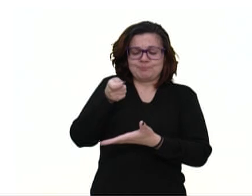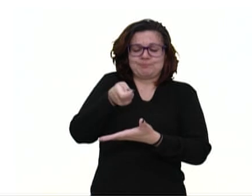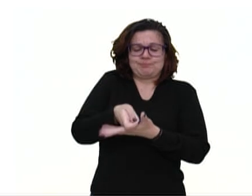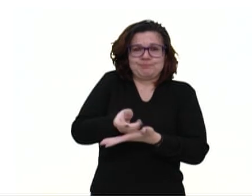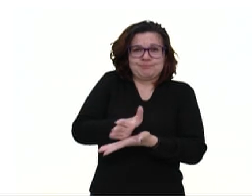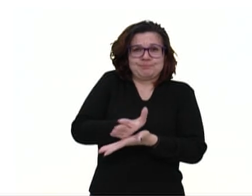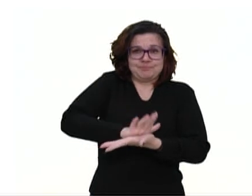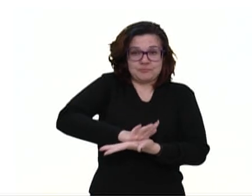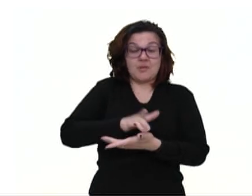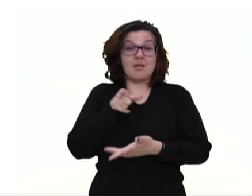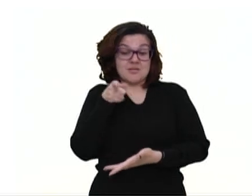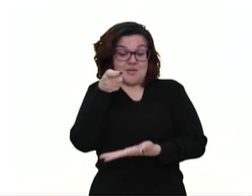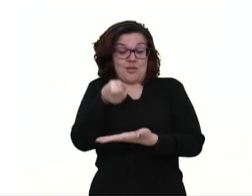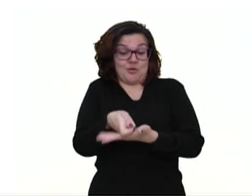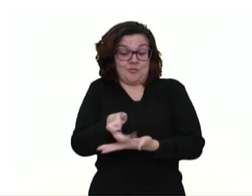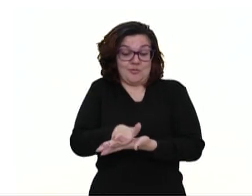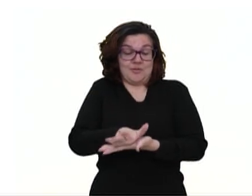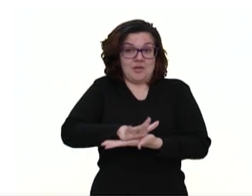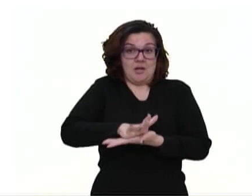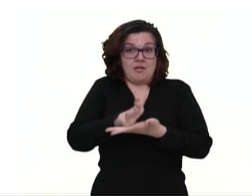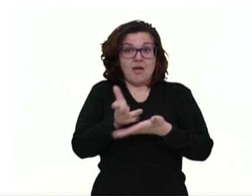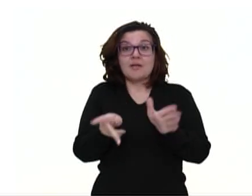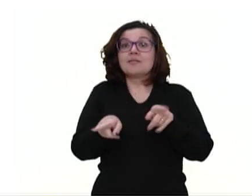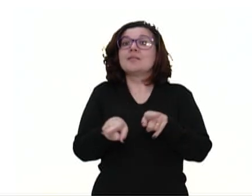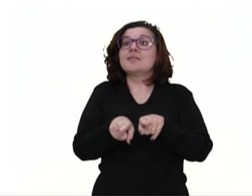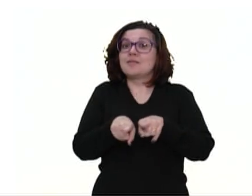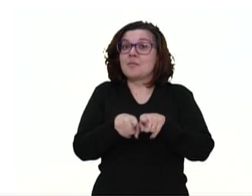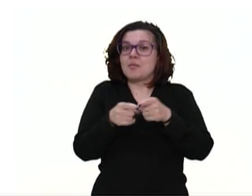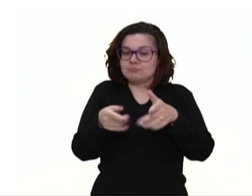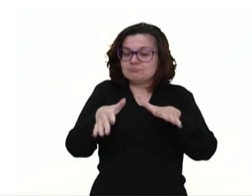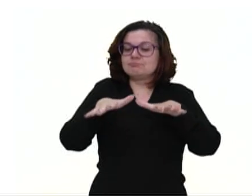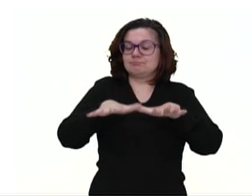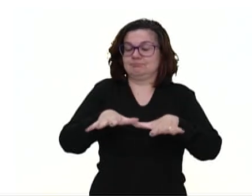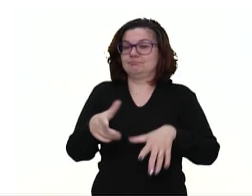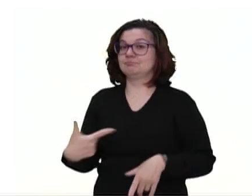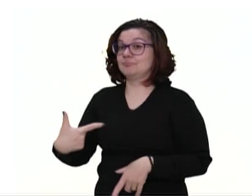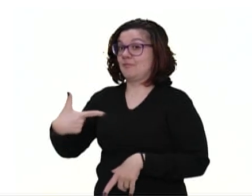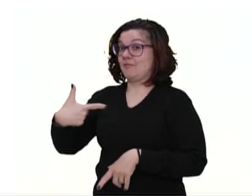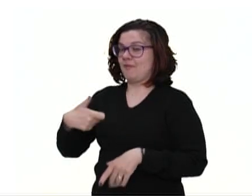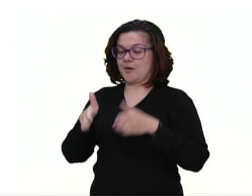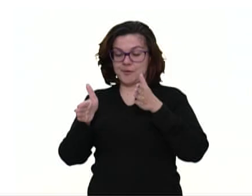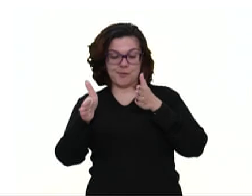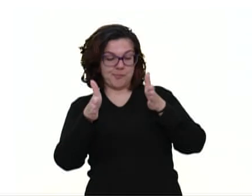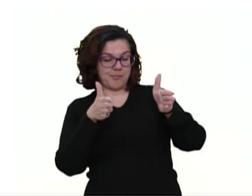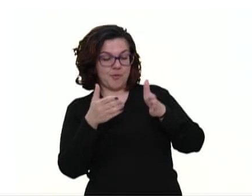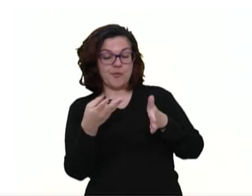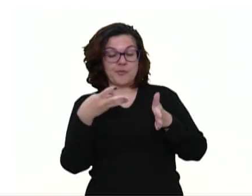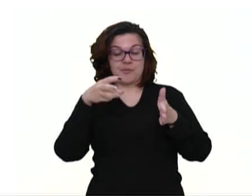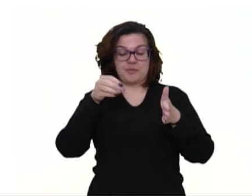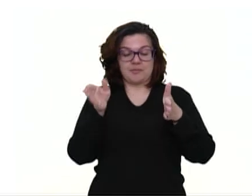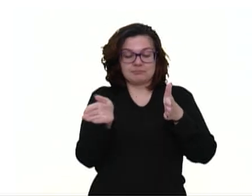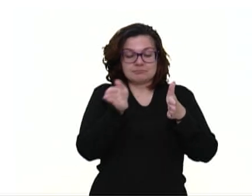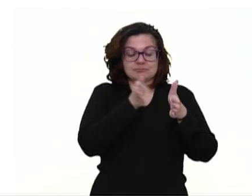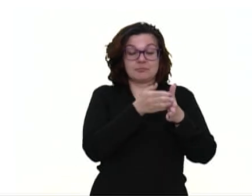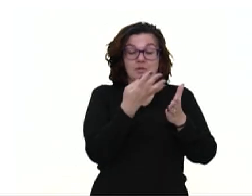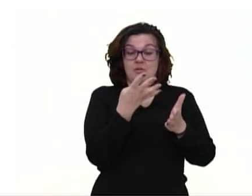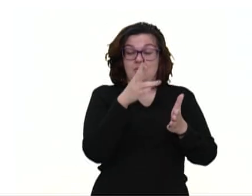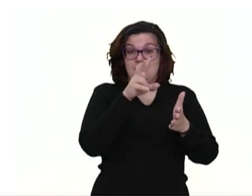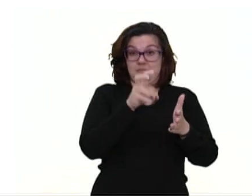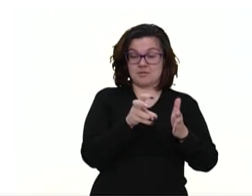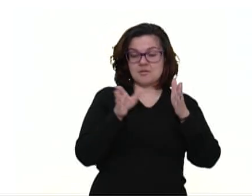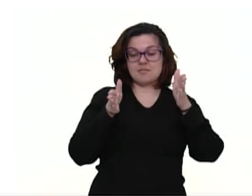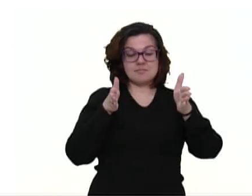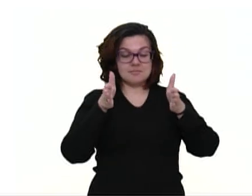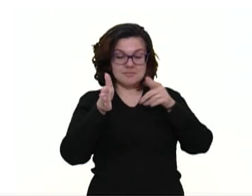totalitarismos. Os totalitarismos estão inseridos também dentro do governo do Vargas, entre 30 e 45, esse período aí